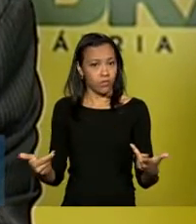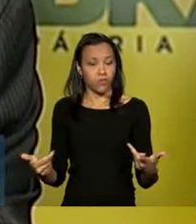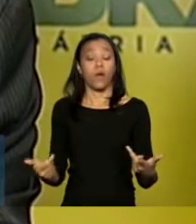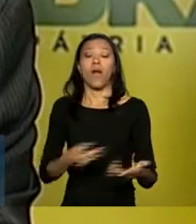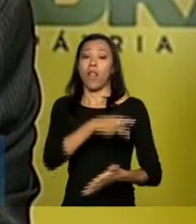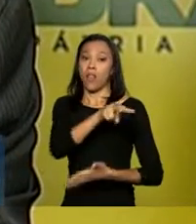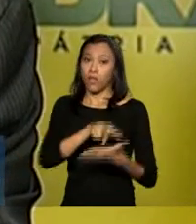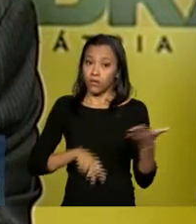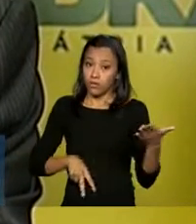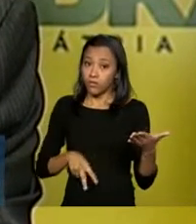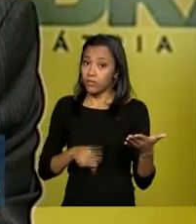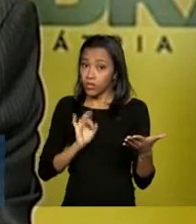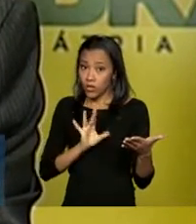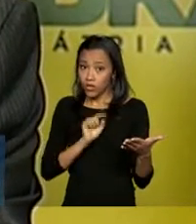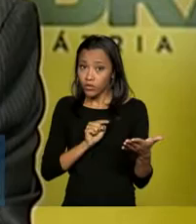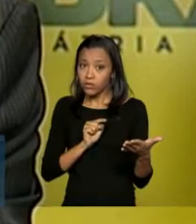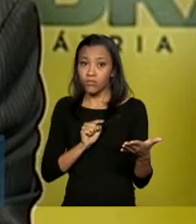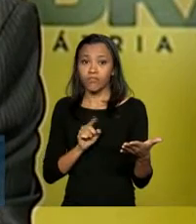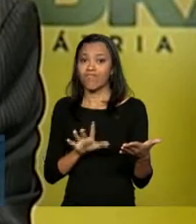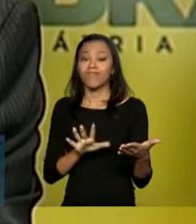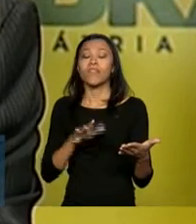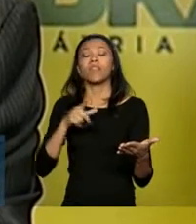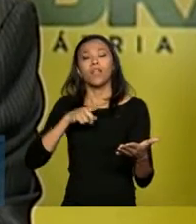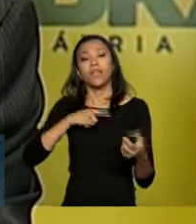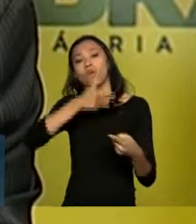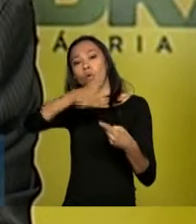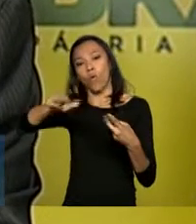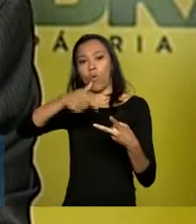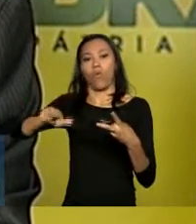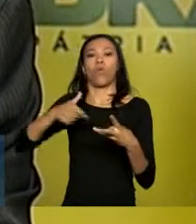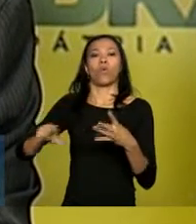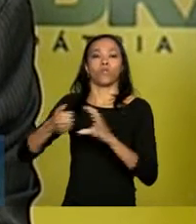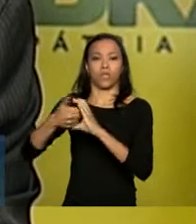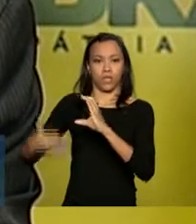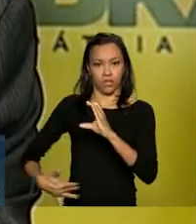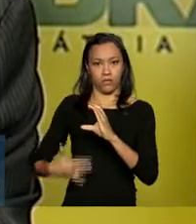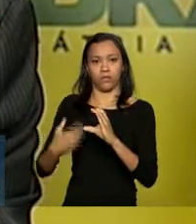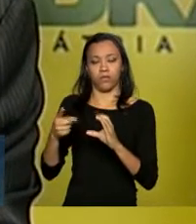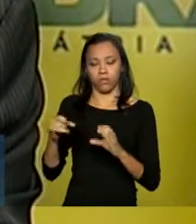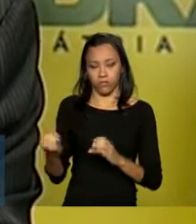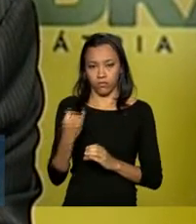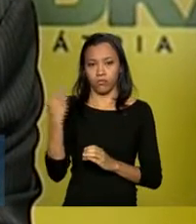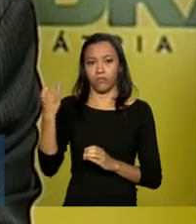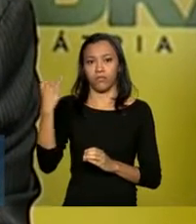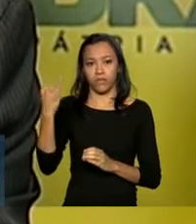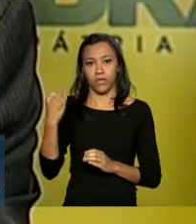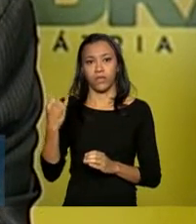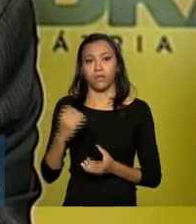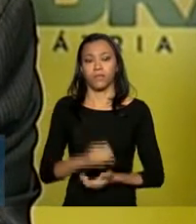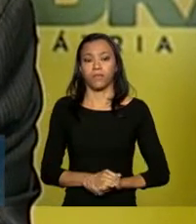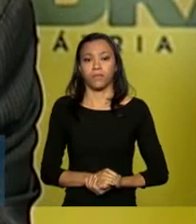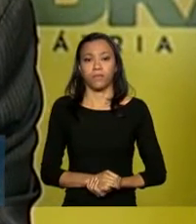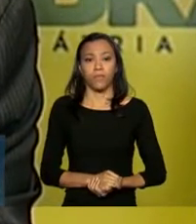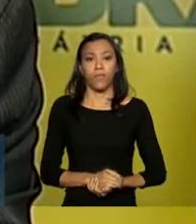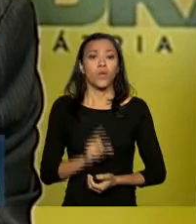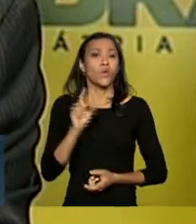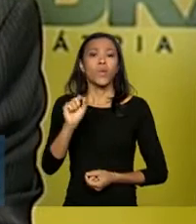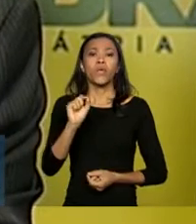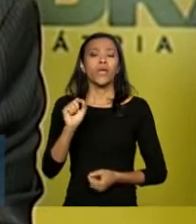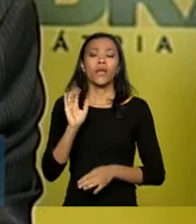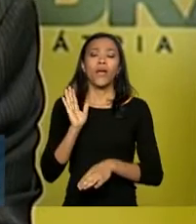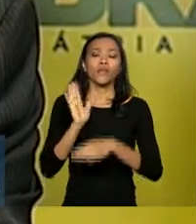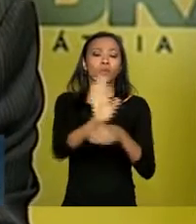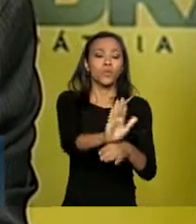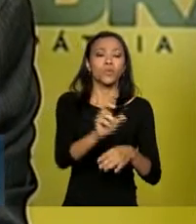dessa classificação sem considerar esses outros fatores. Sem colocar, sobretudo, essa enorme pergunta, o que ajuda,